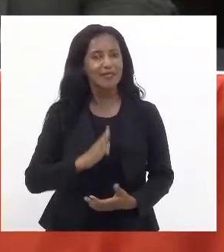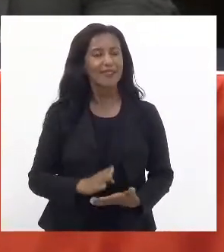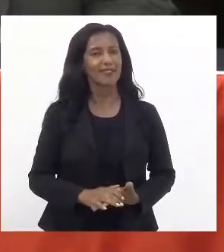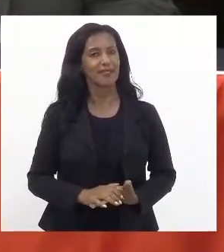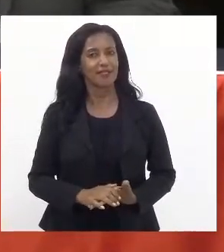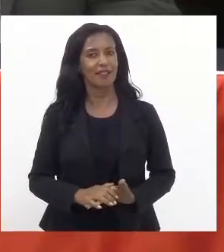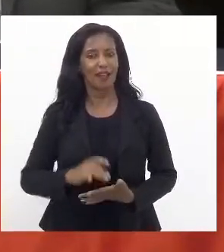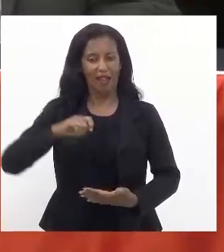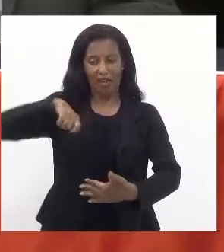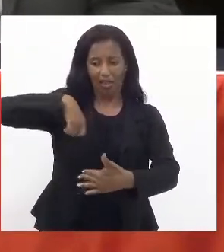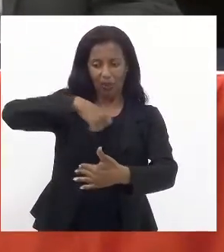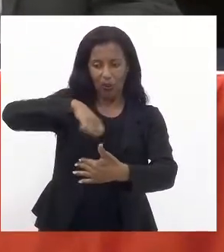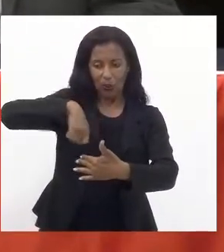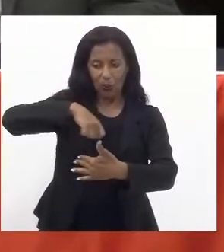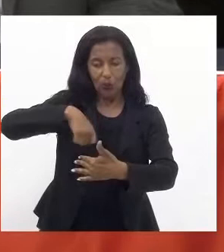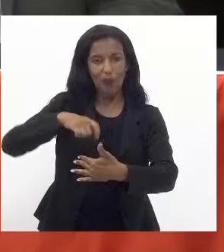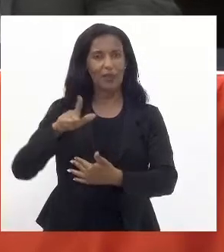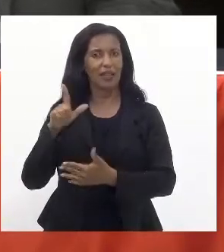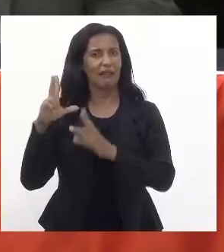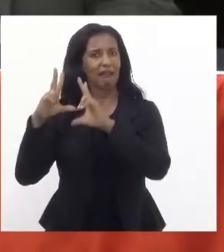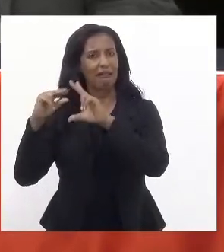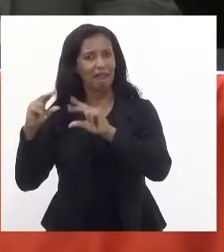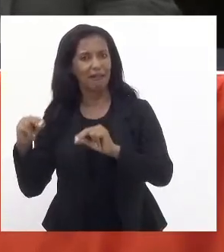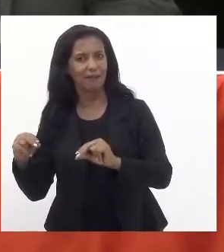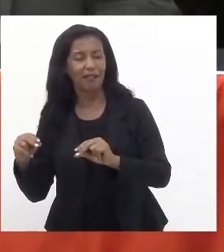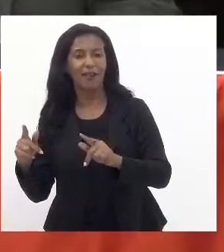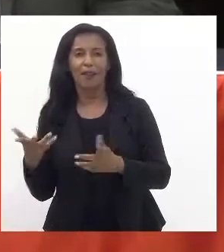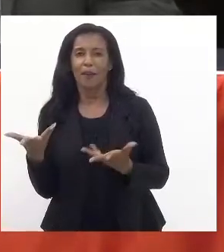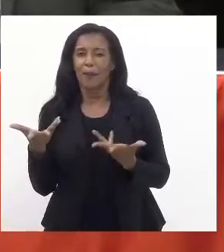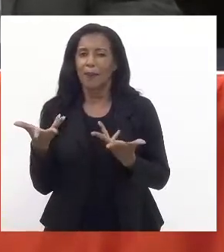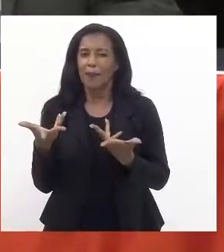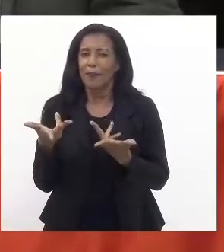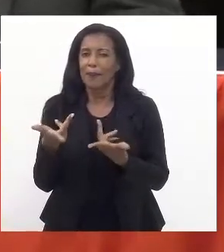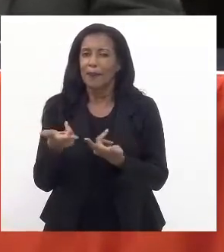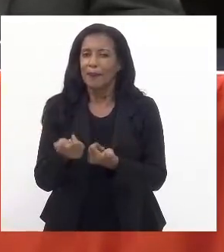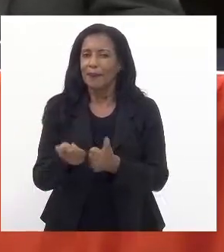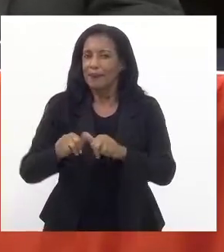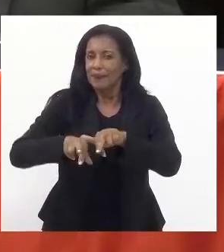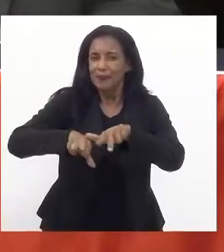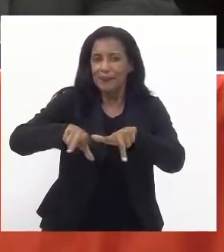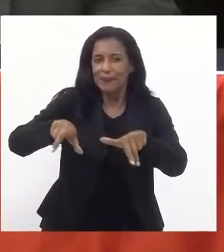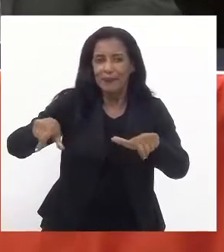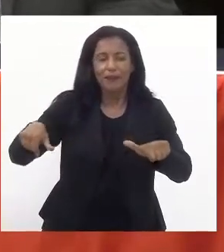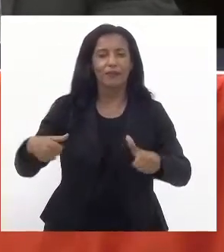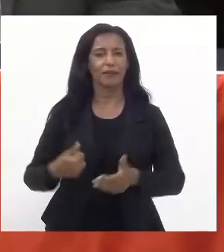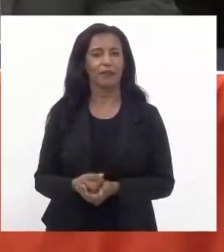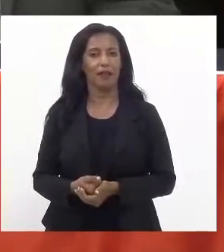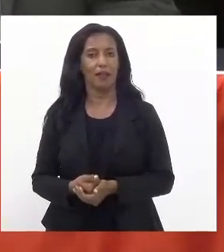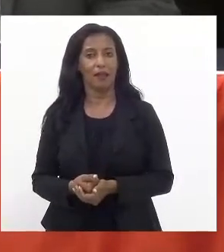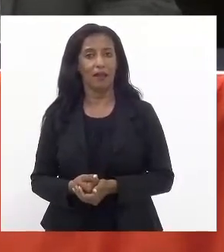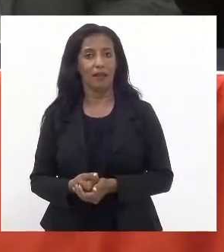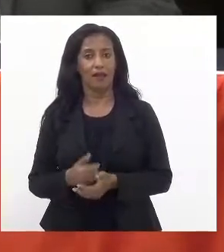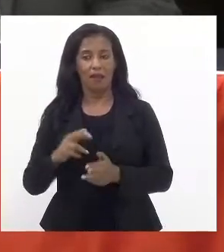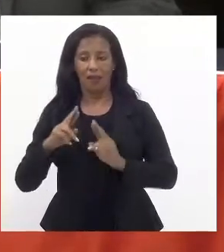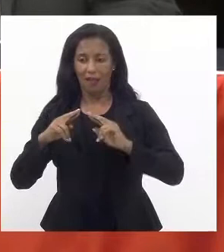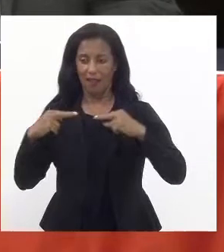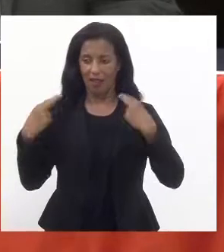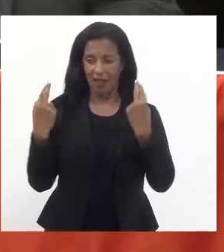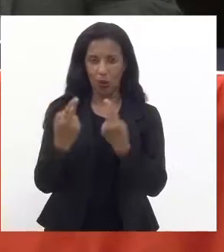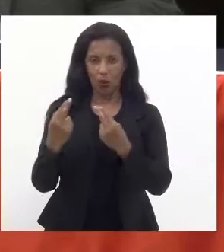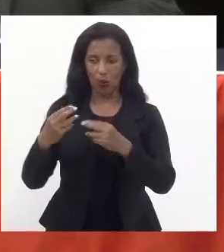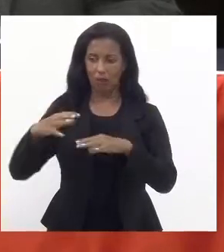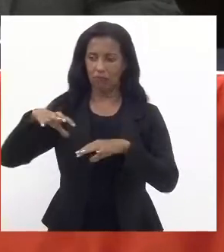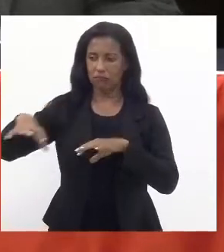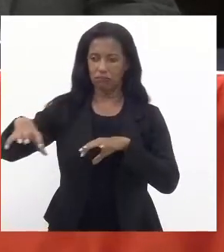A culinária libanesa é extraordinariamente diversa. Reúne tradições